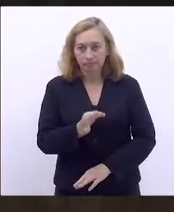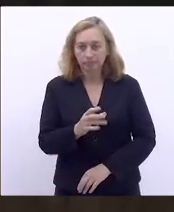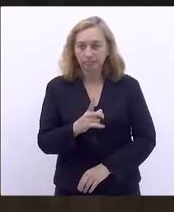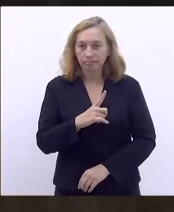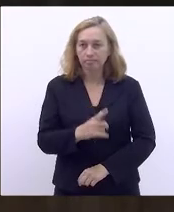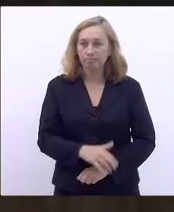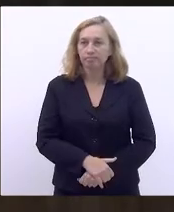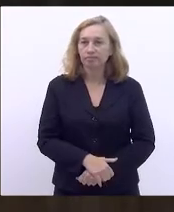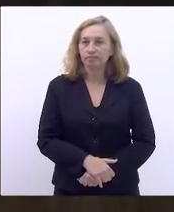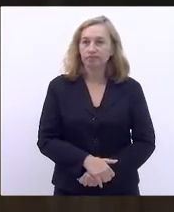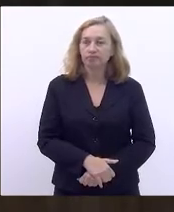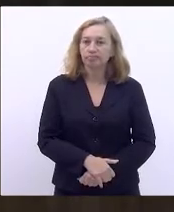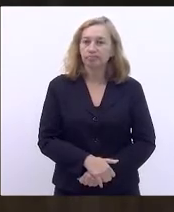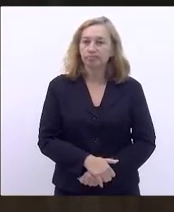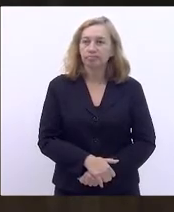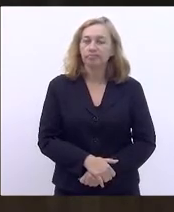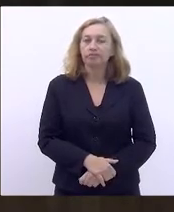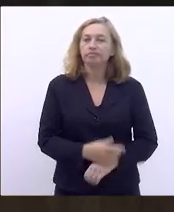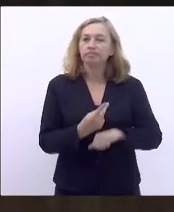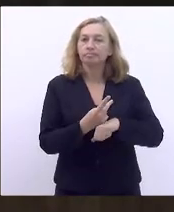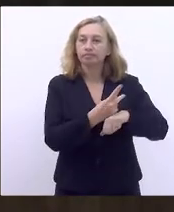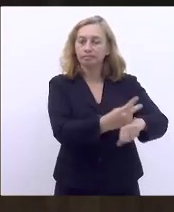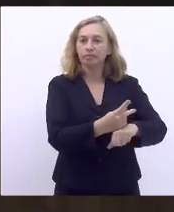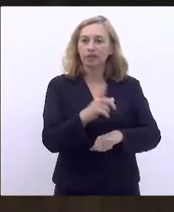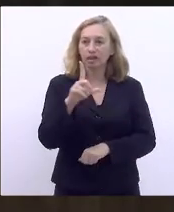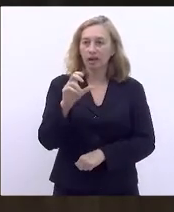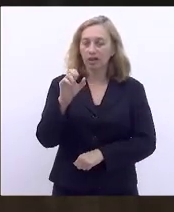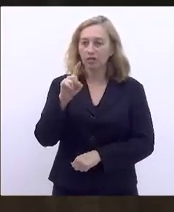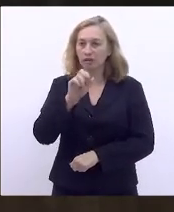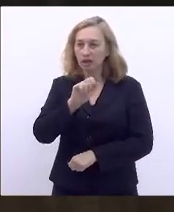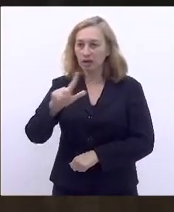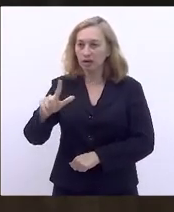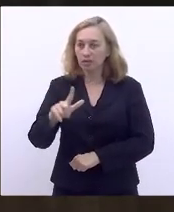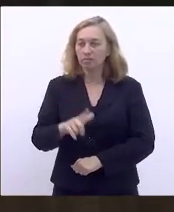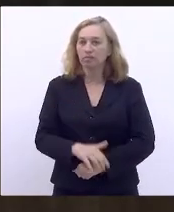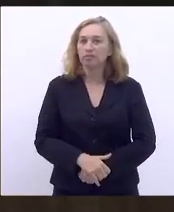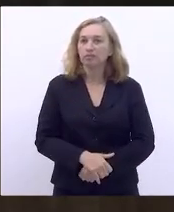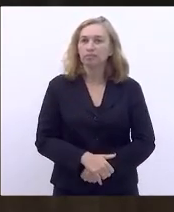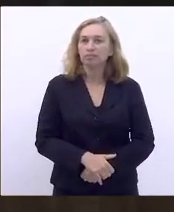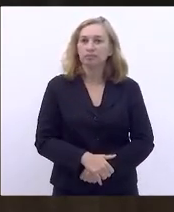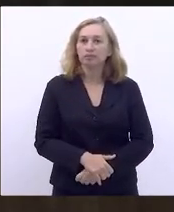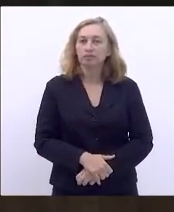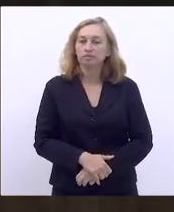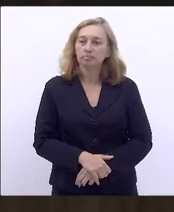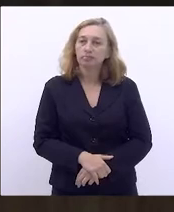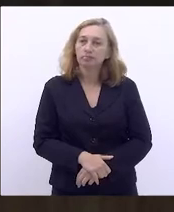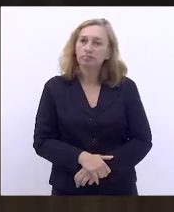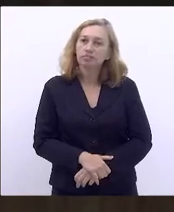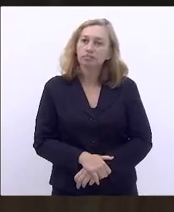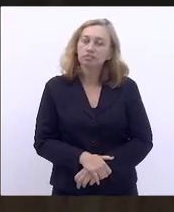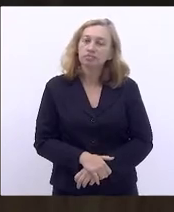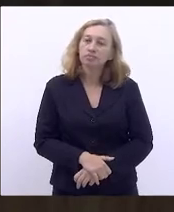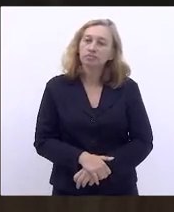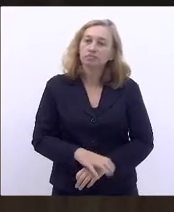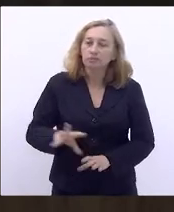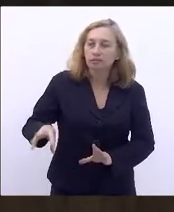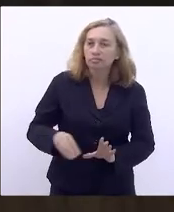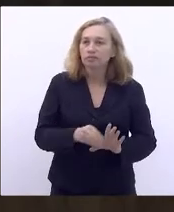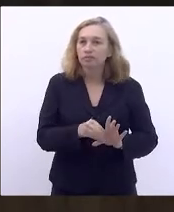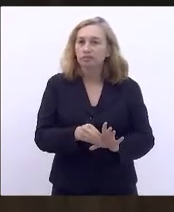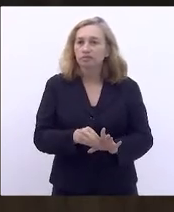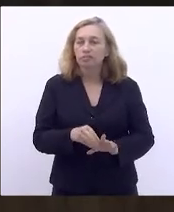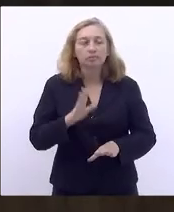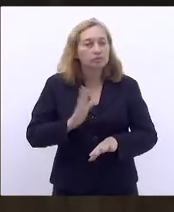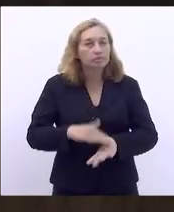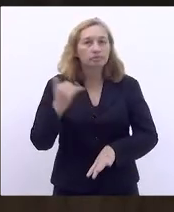o prêmio Leonel Brizola aos homens e mulheres que integram esse que é um dos